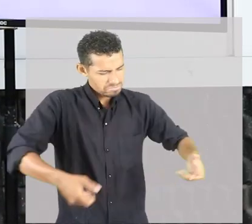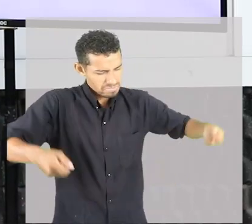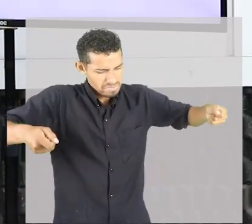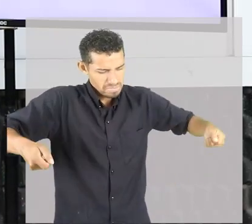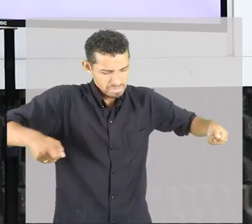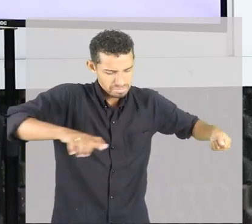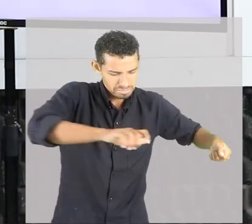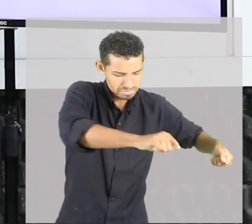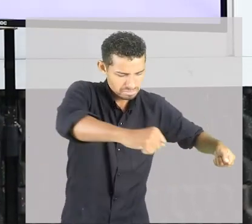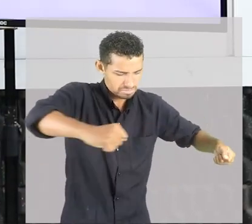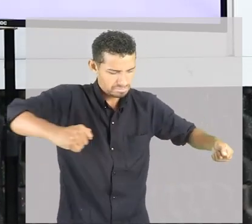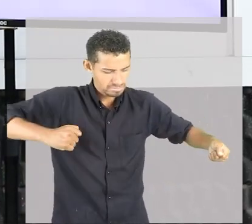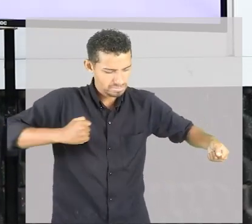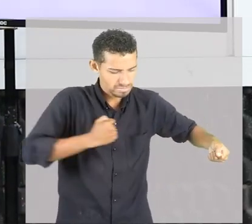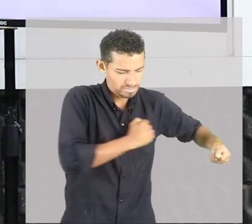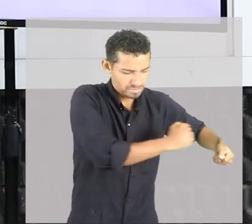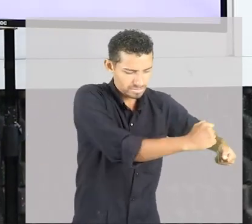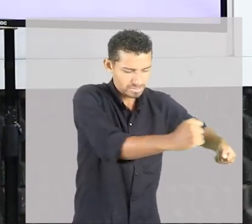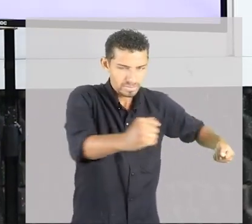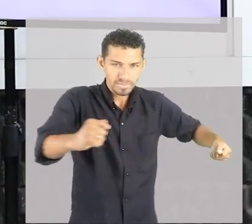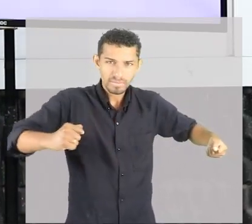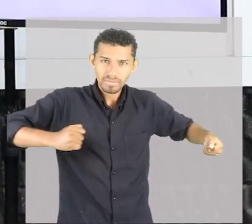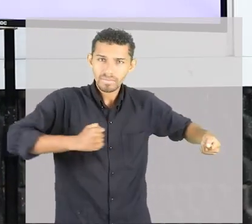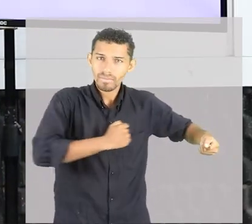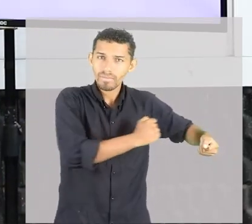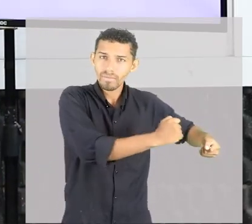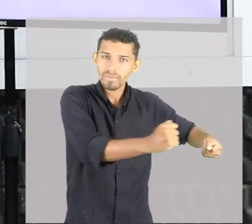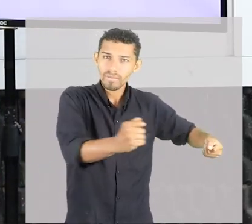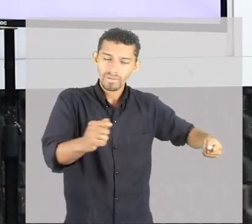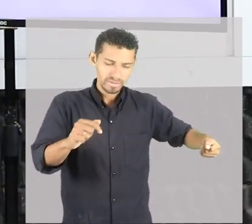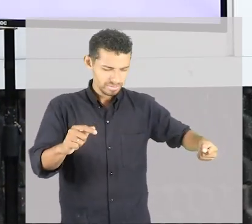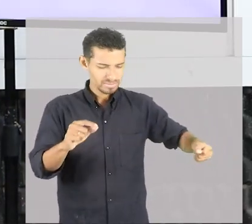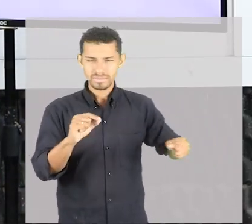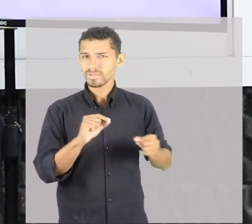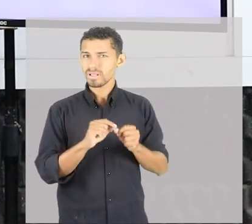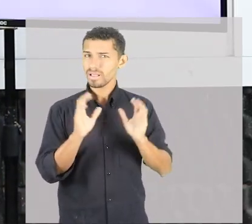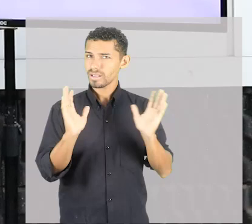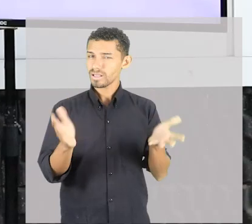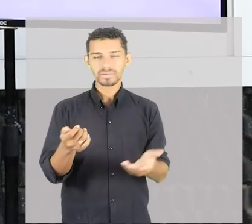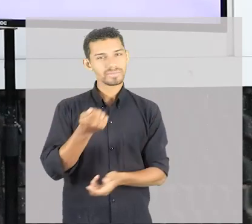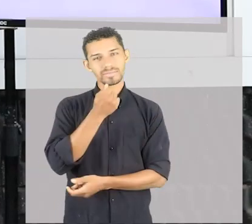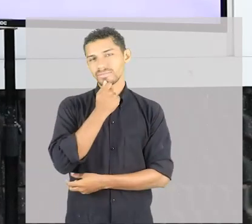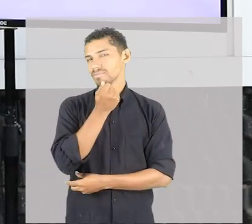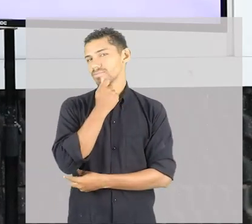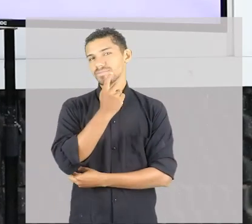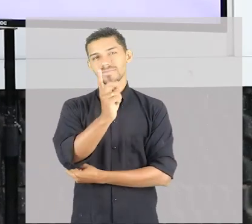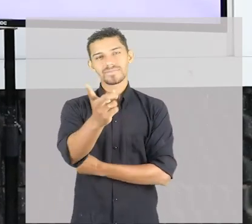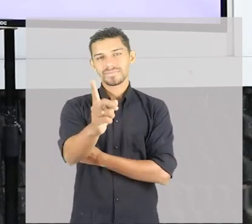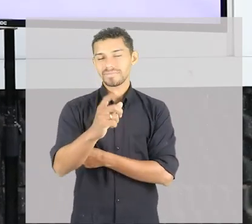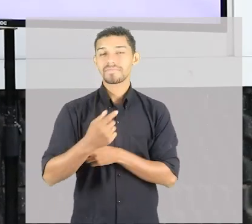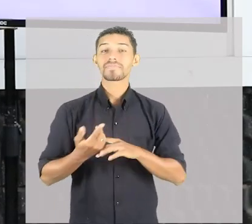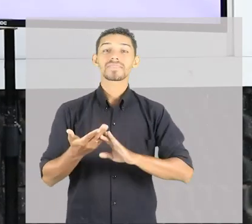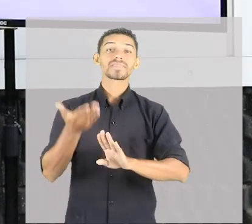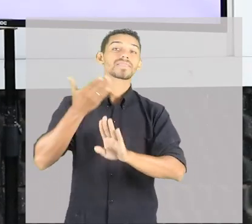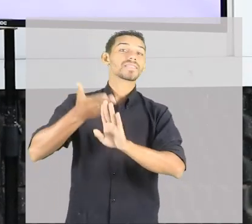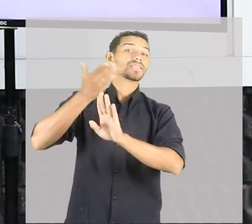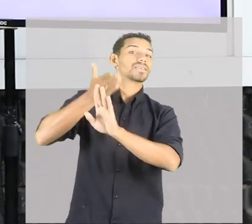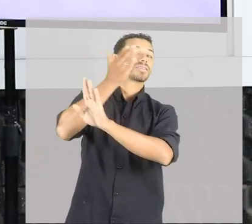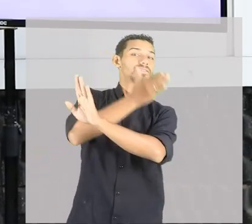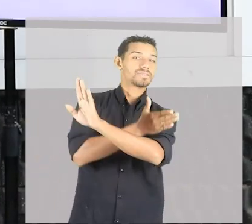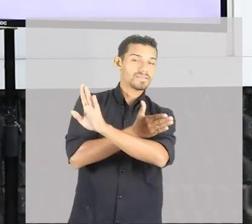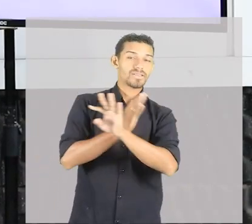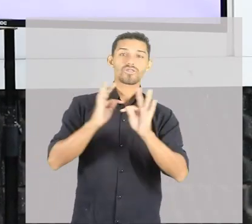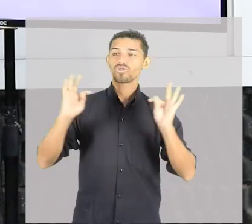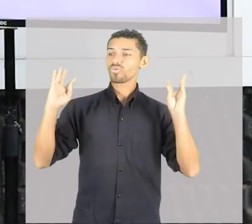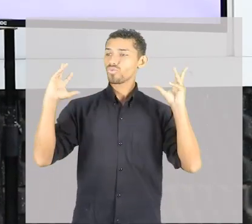grandonas e mexendo para mim ela tinha feito ali só que não anteriormente ela precisou colocar